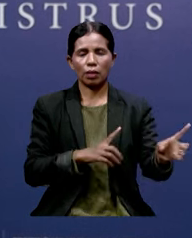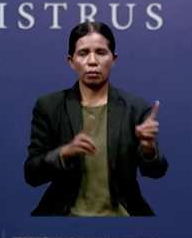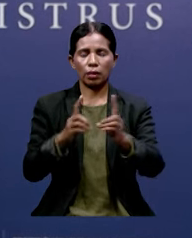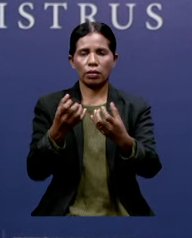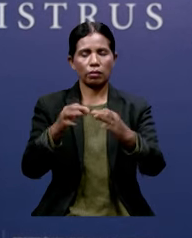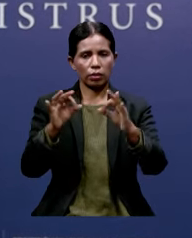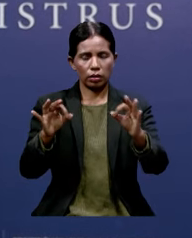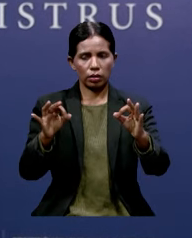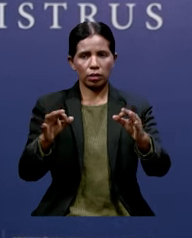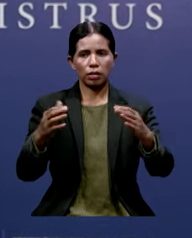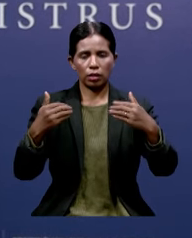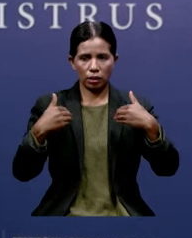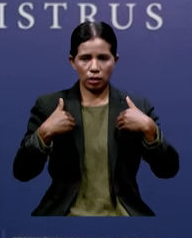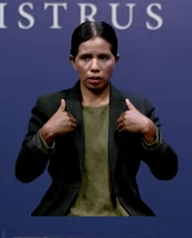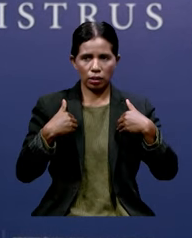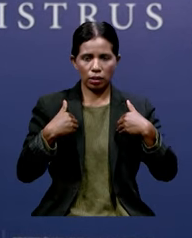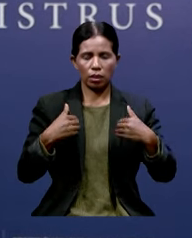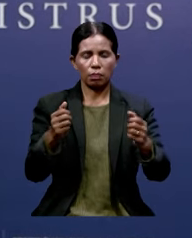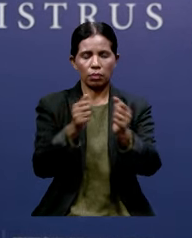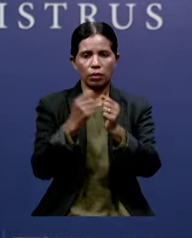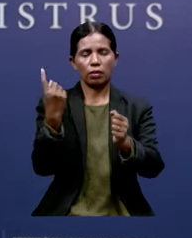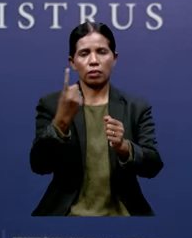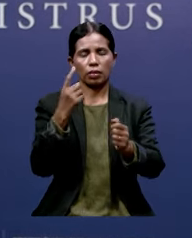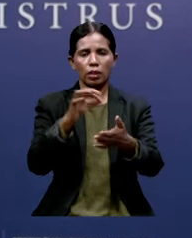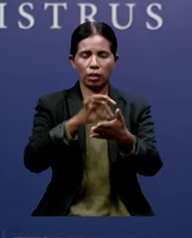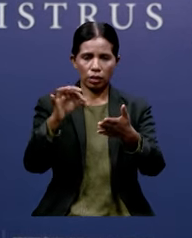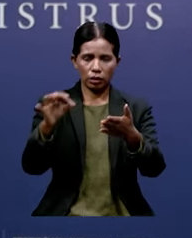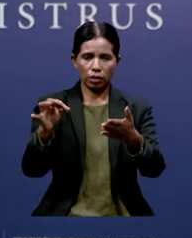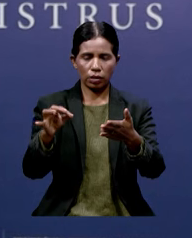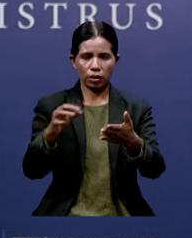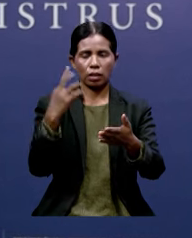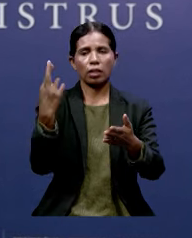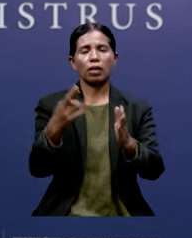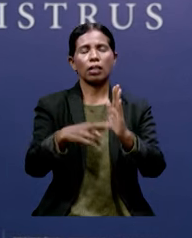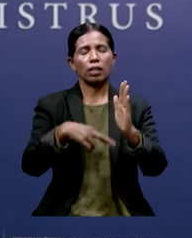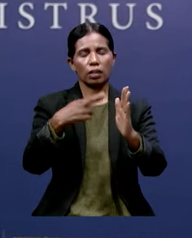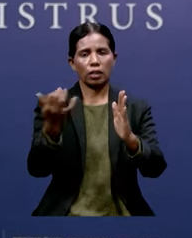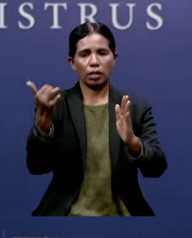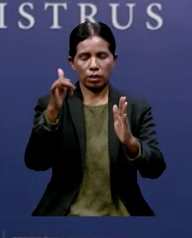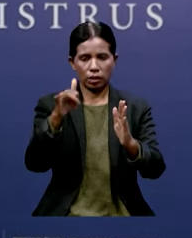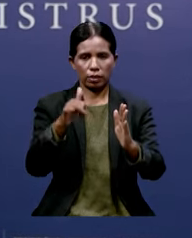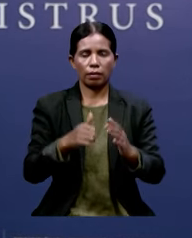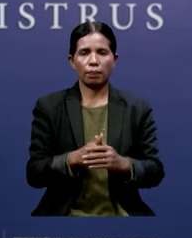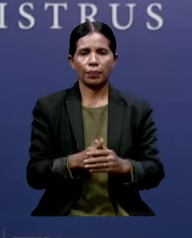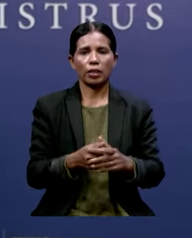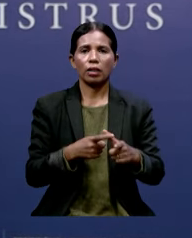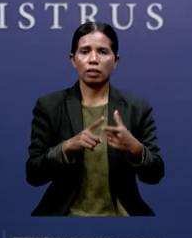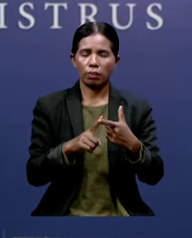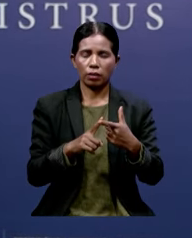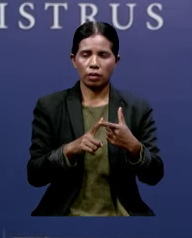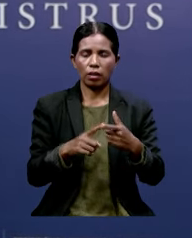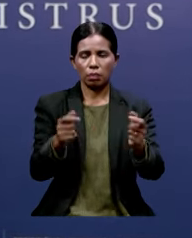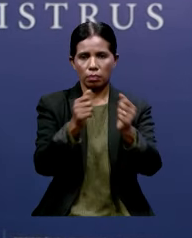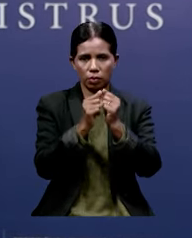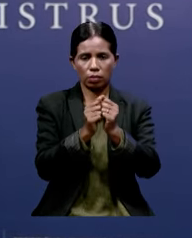otona si acompanha el na fatin resista el reclamaso in sira mais de 10,000 e depois acompanha